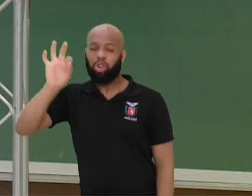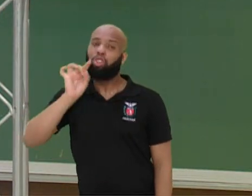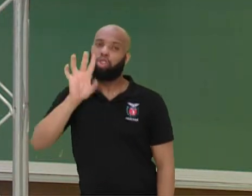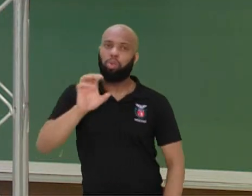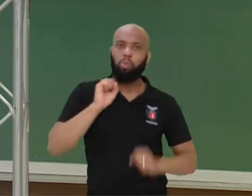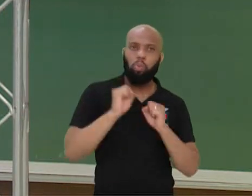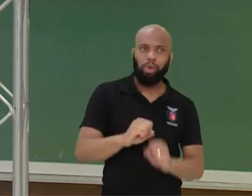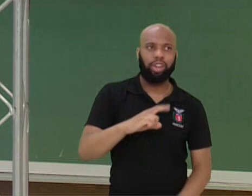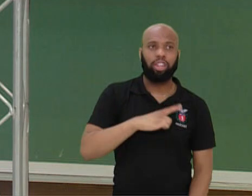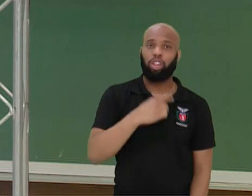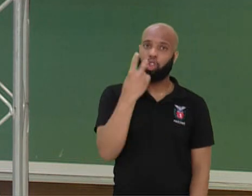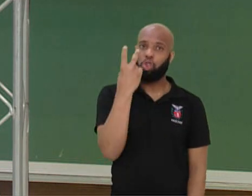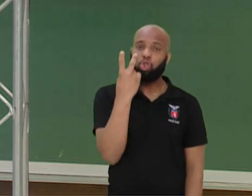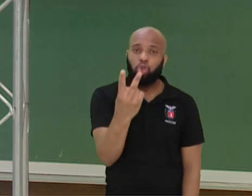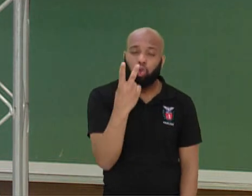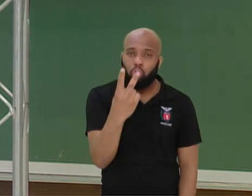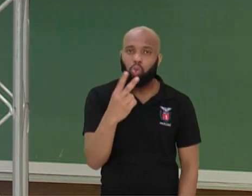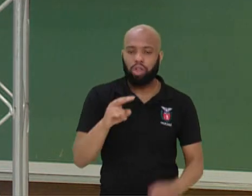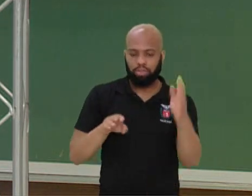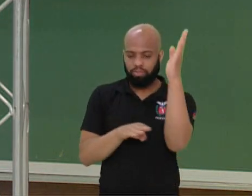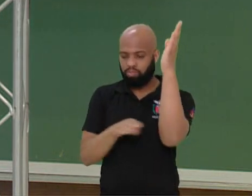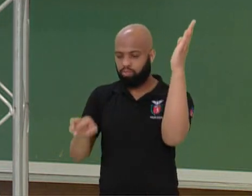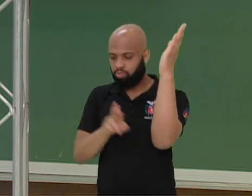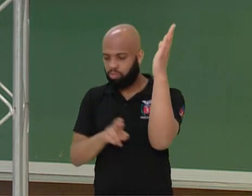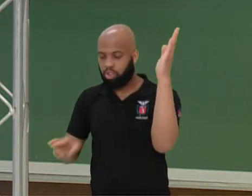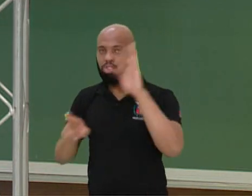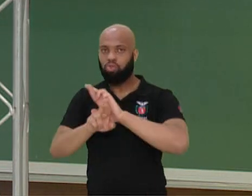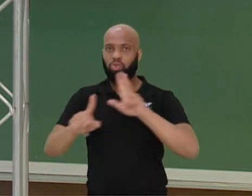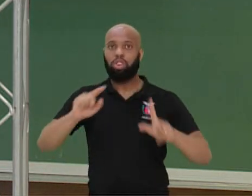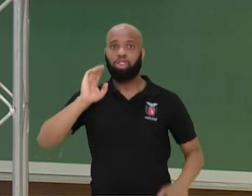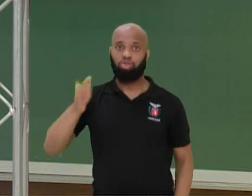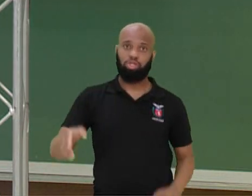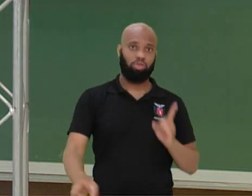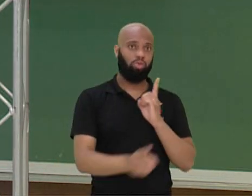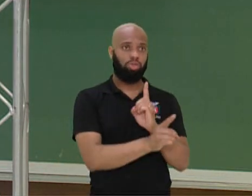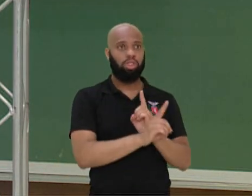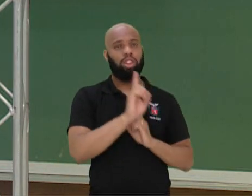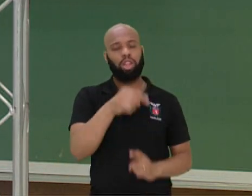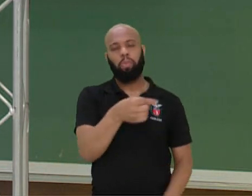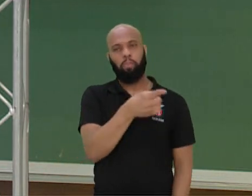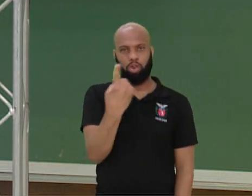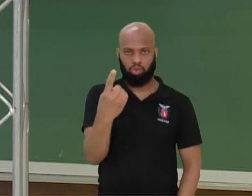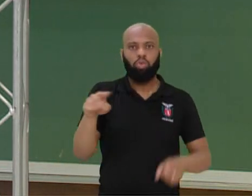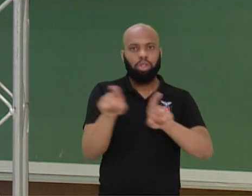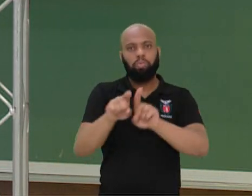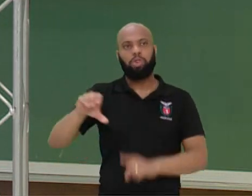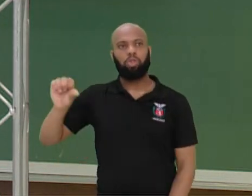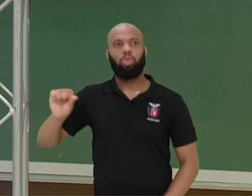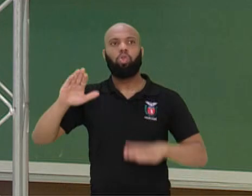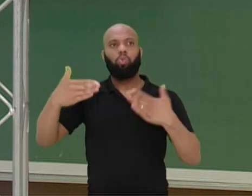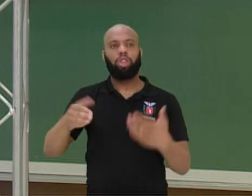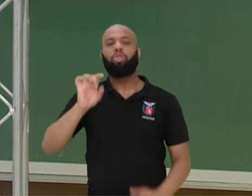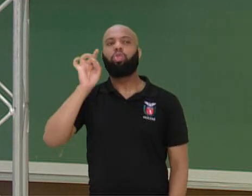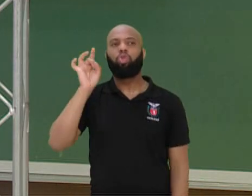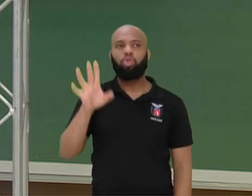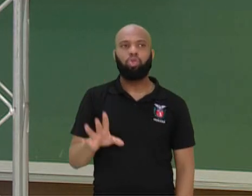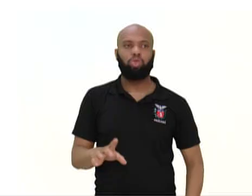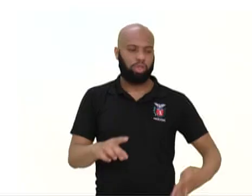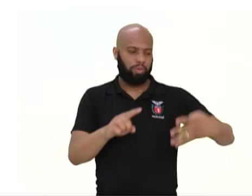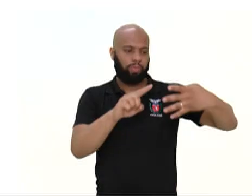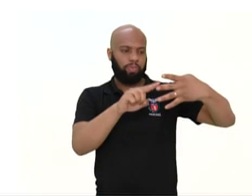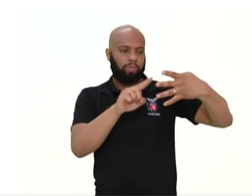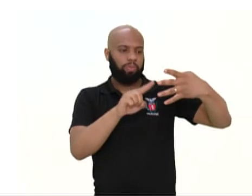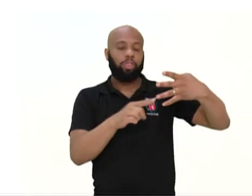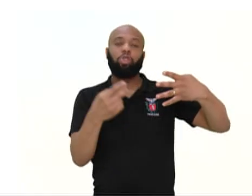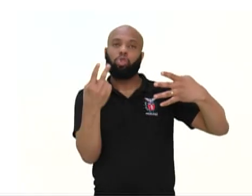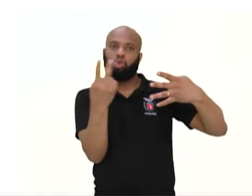no máximo duas raízes distintas. E nesse caso eu já encontrei o menos 1 e o 9. Então, com certeza, somente o